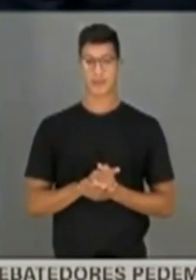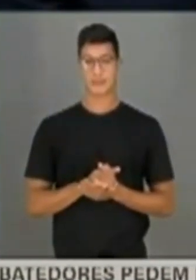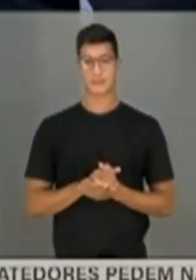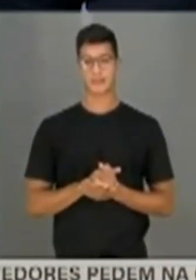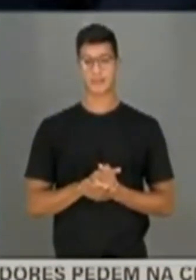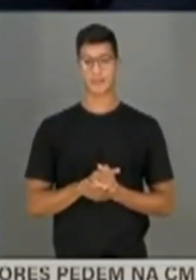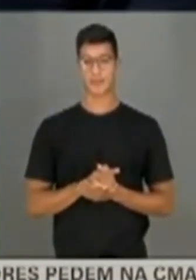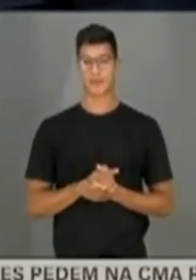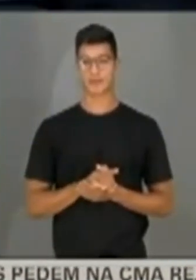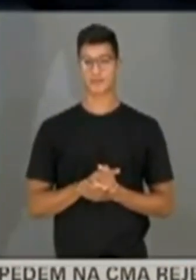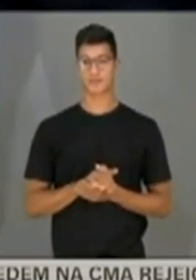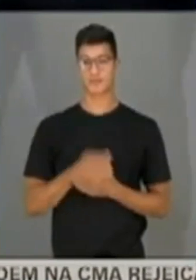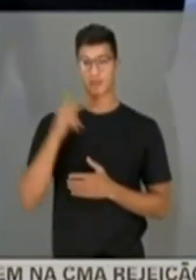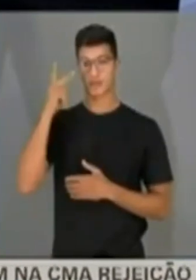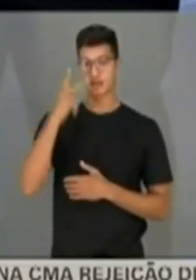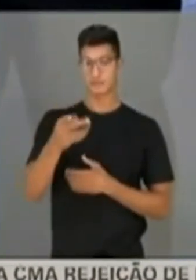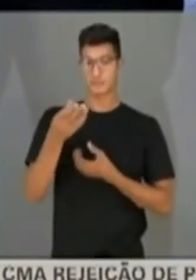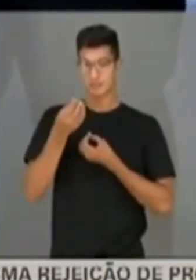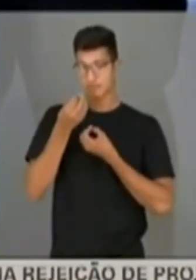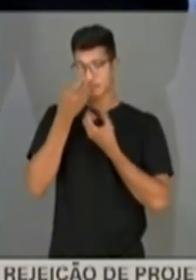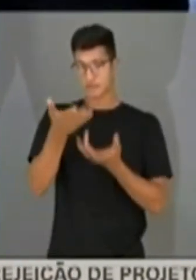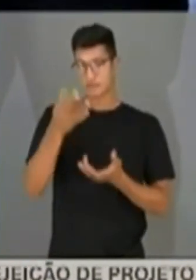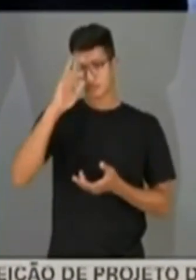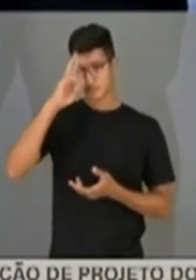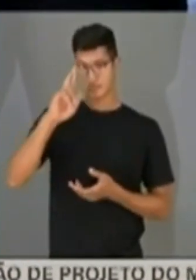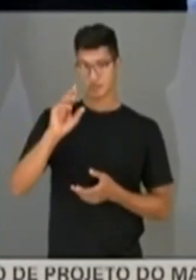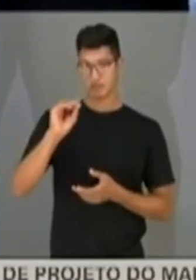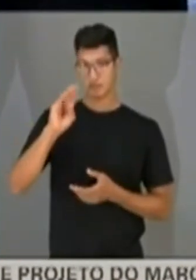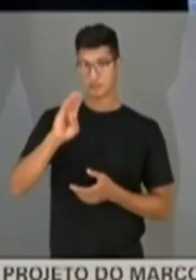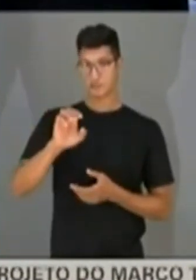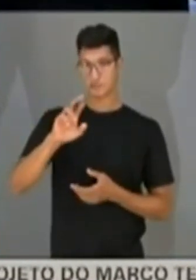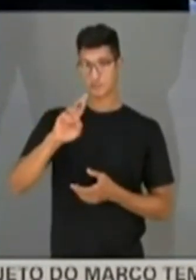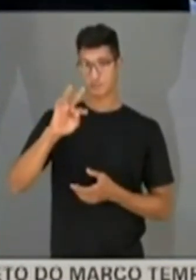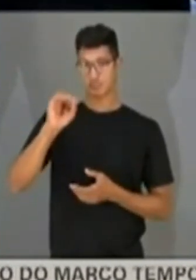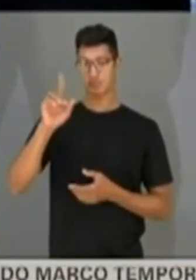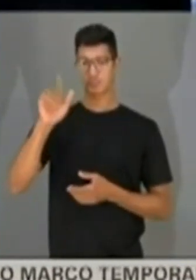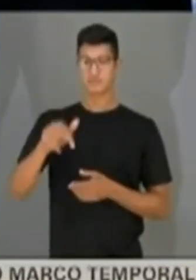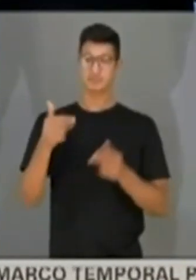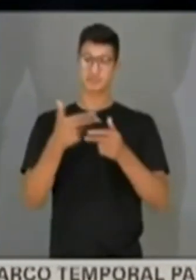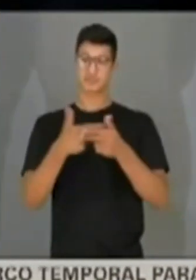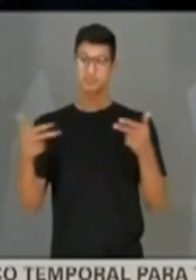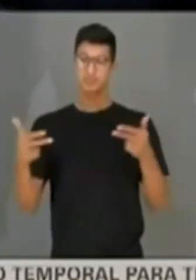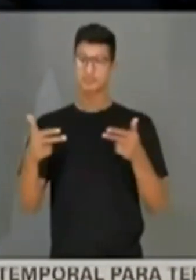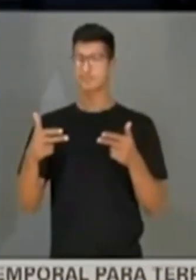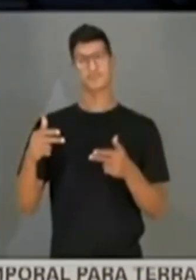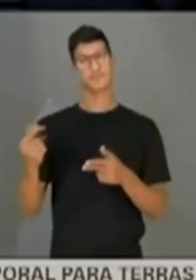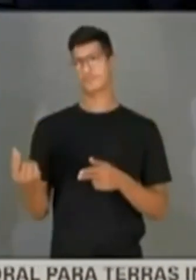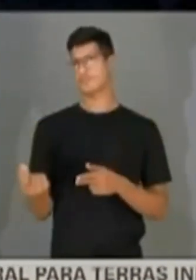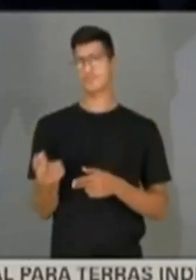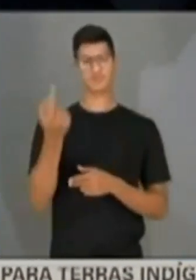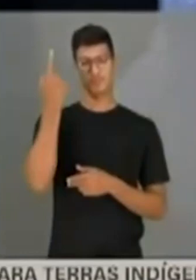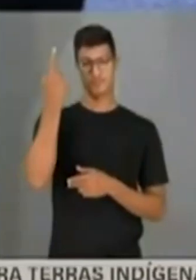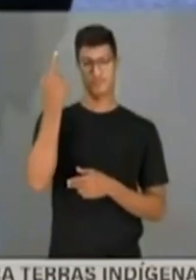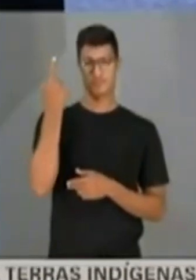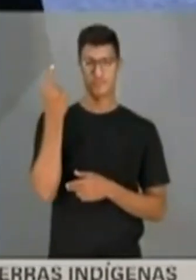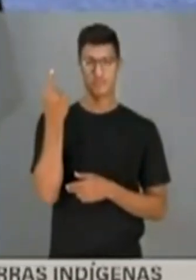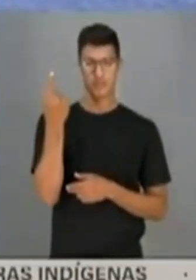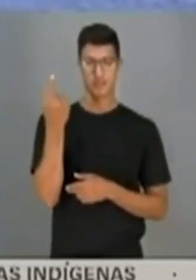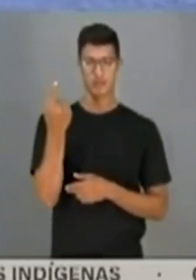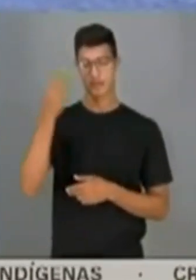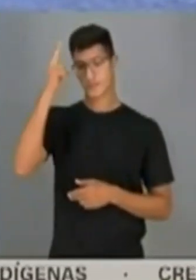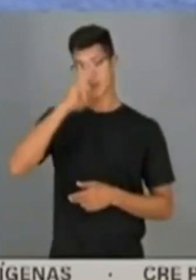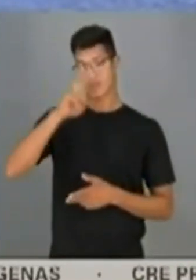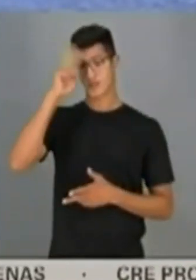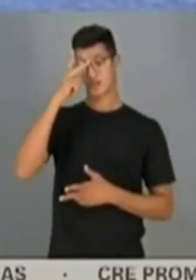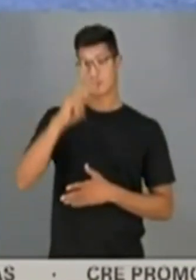Bom, o seu depoimento, senhor Roberto, é algo absolutamente surreal e a